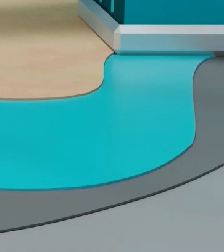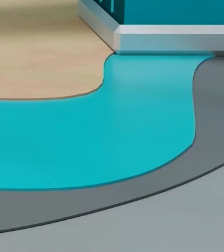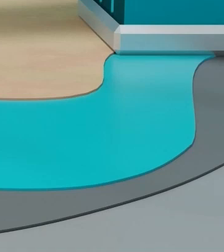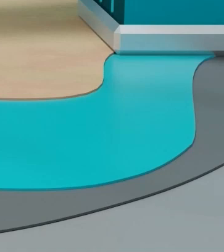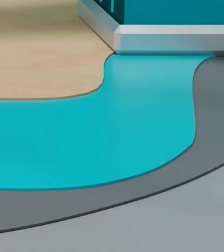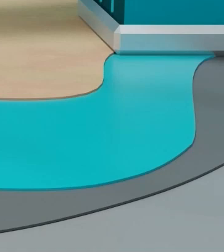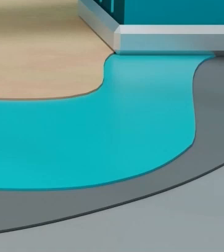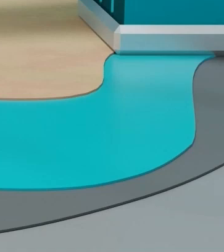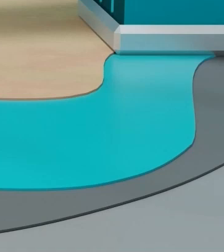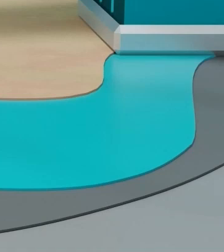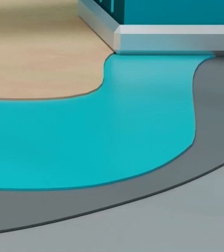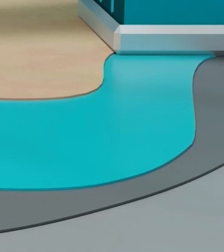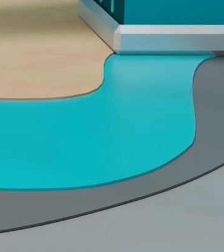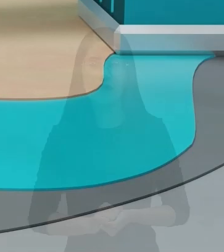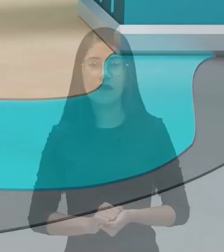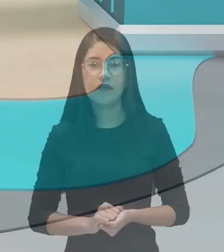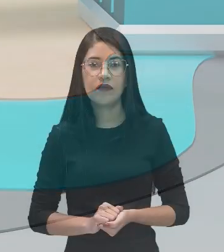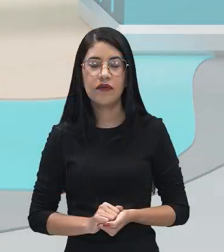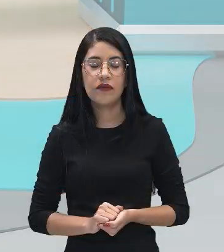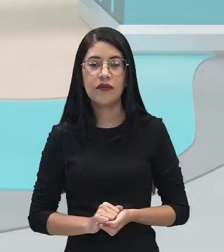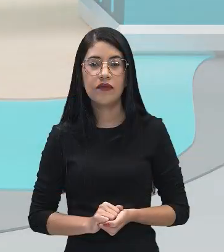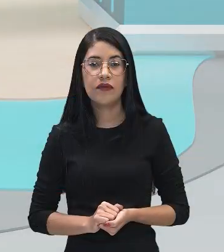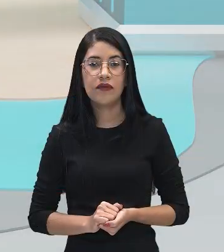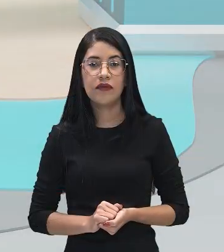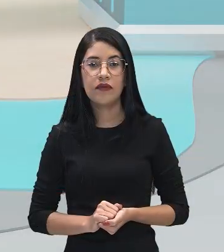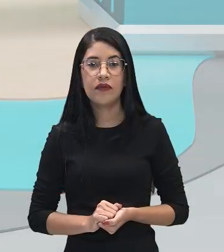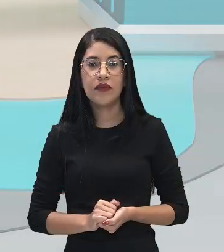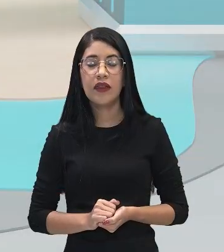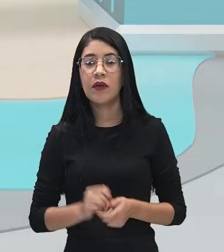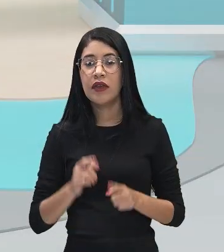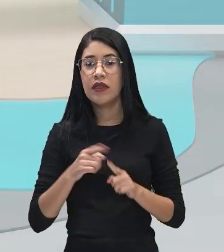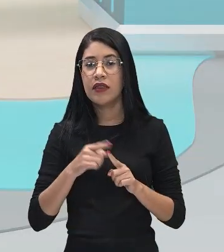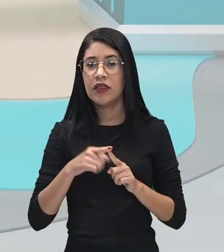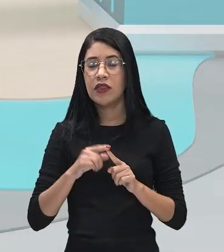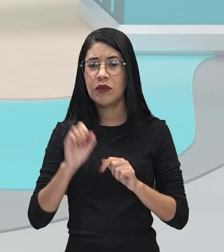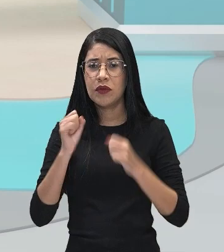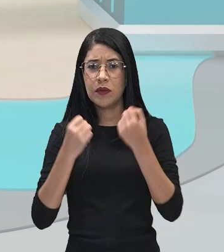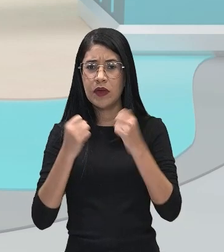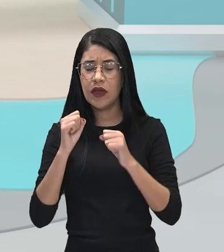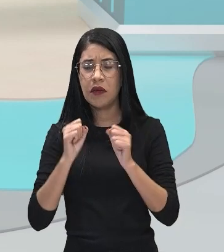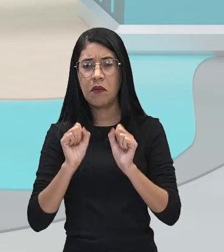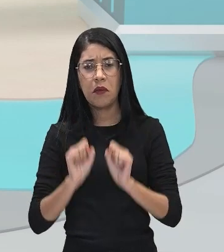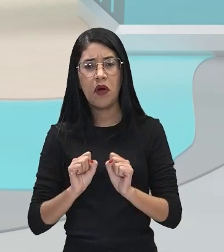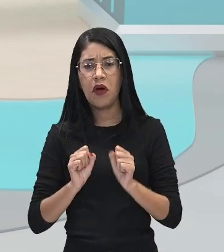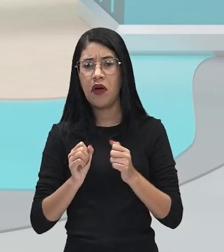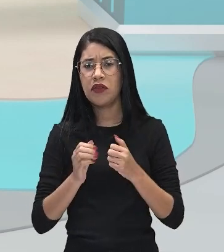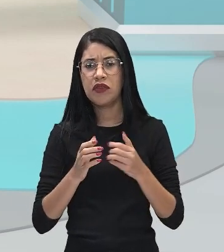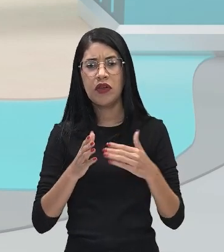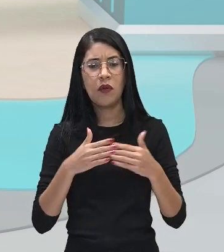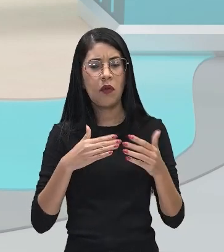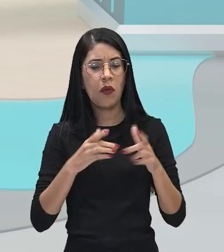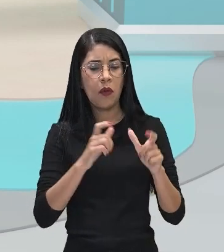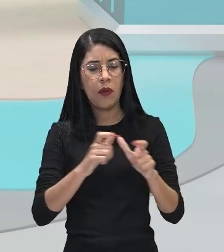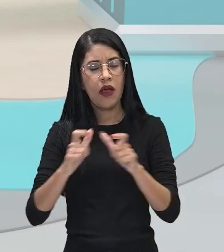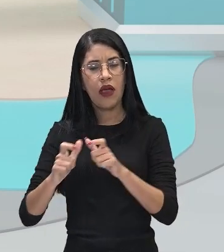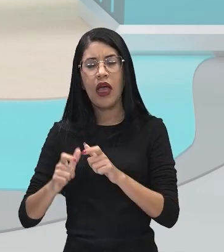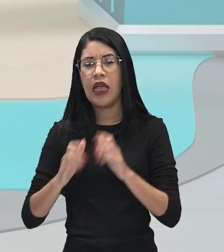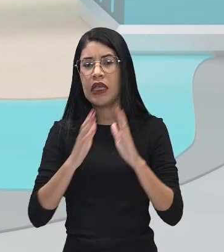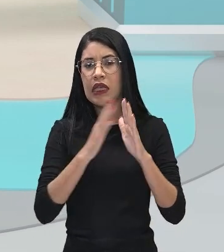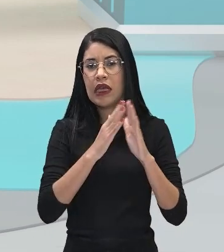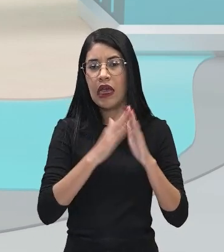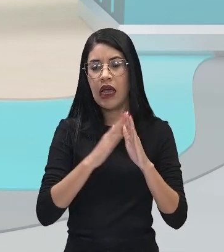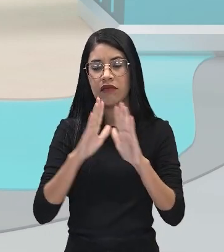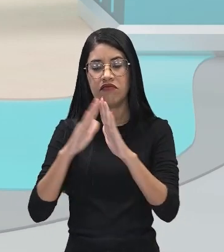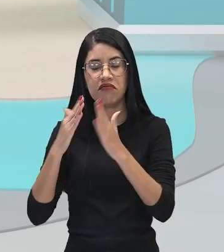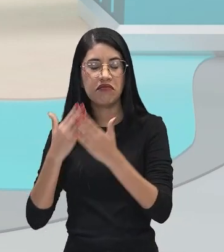panturrilha. Muito bem. Então, esses são os exercícios que você pode fazer em qualquer lugar, estando na sua casa, até aí